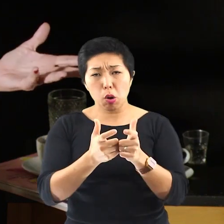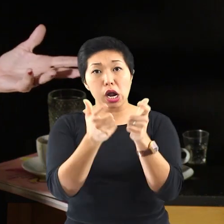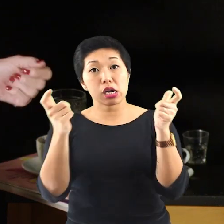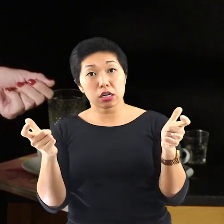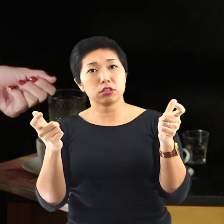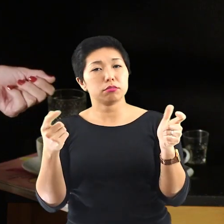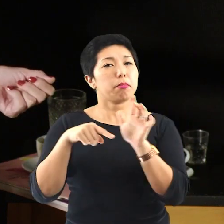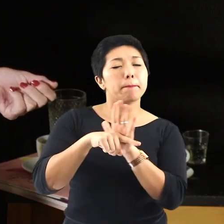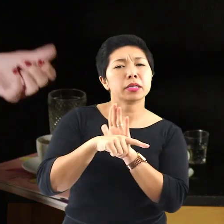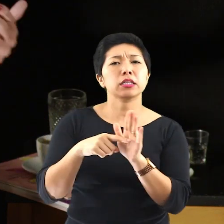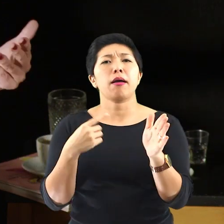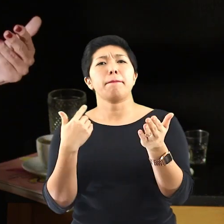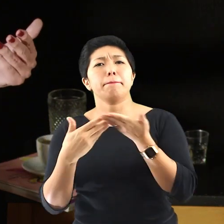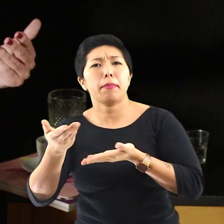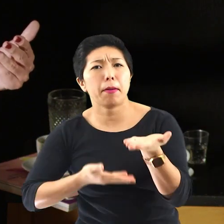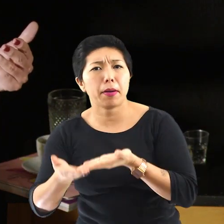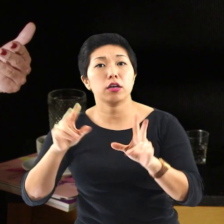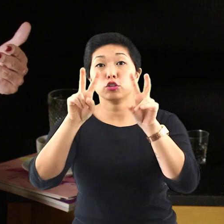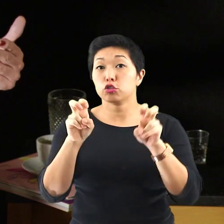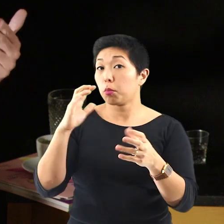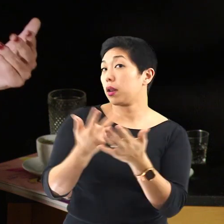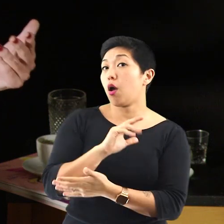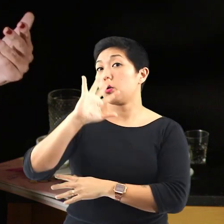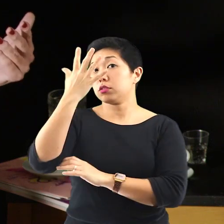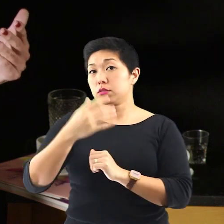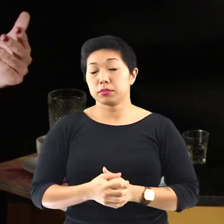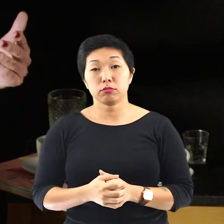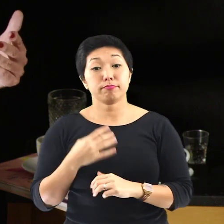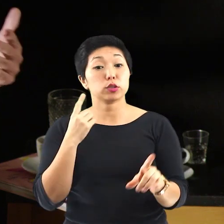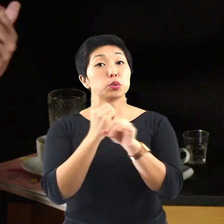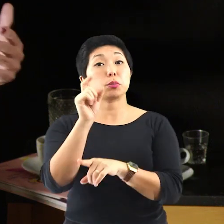para analisar a situação. E aí ele descobriu que